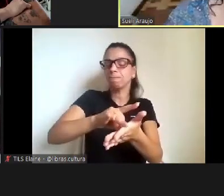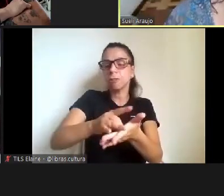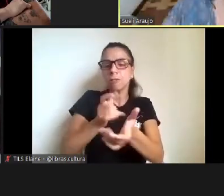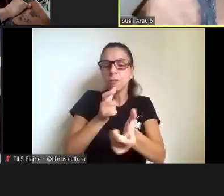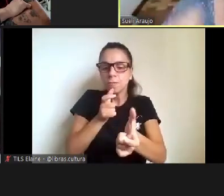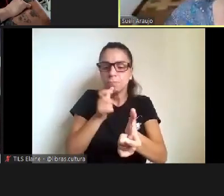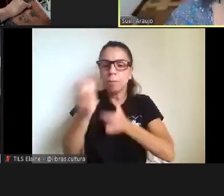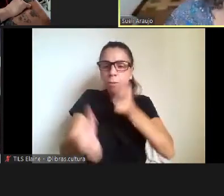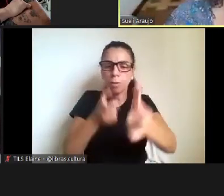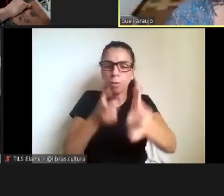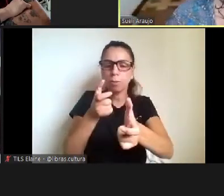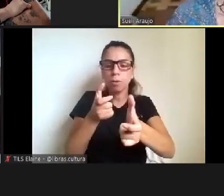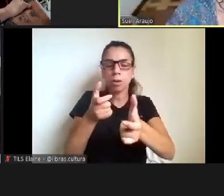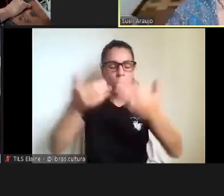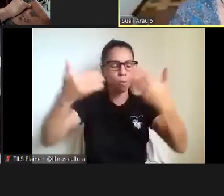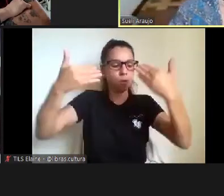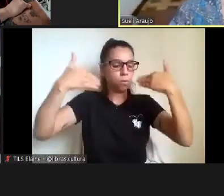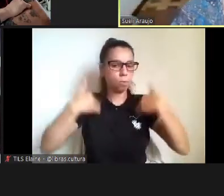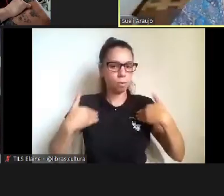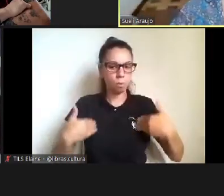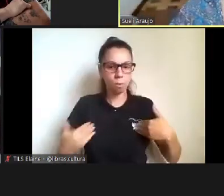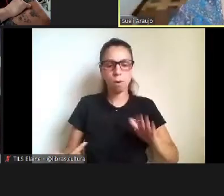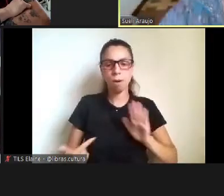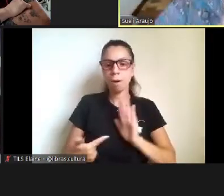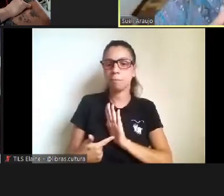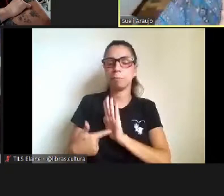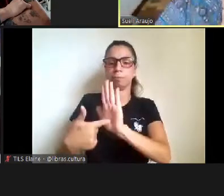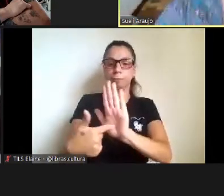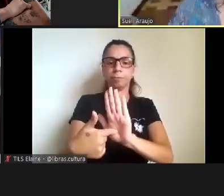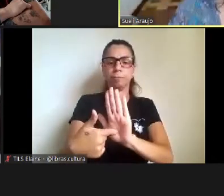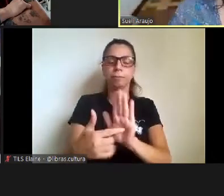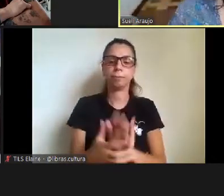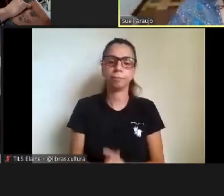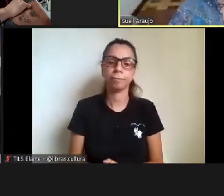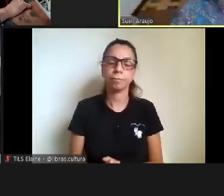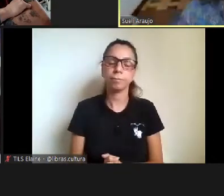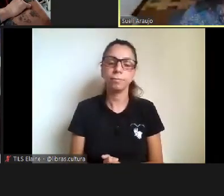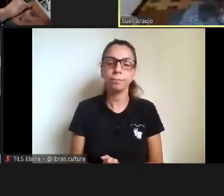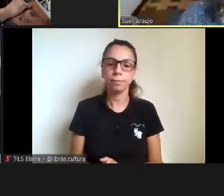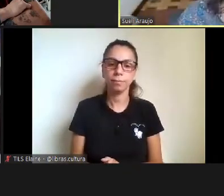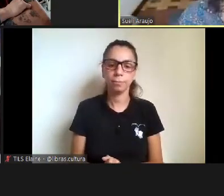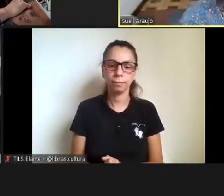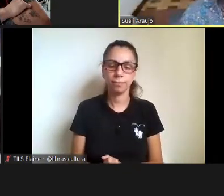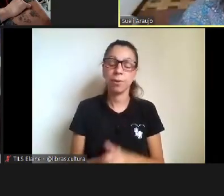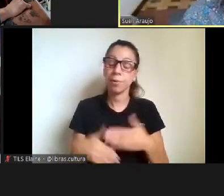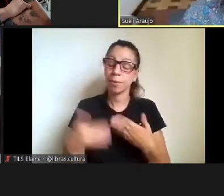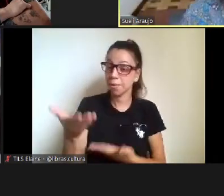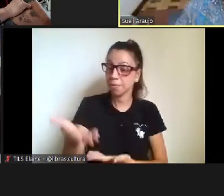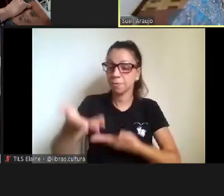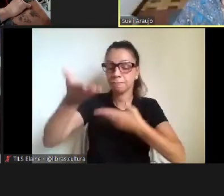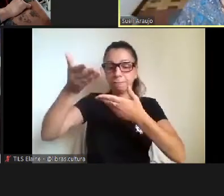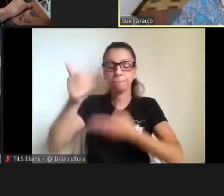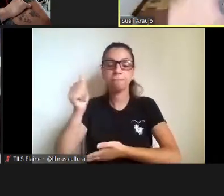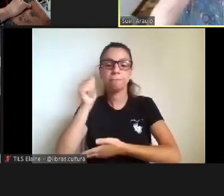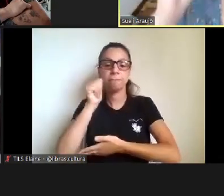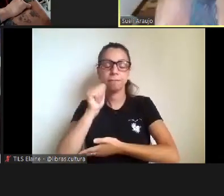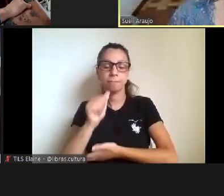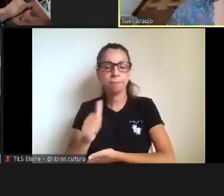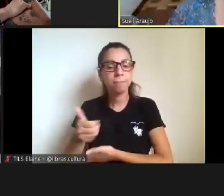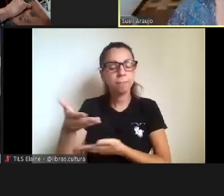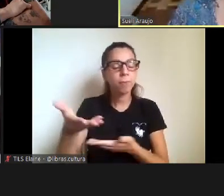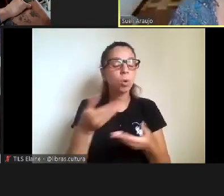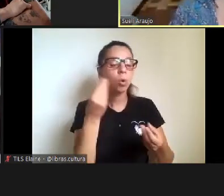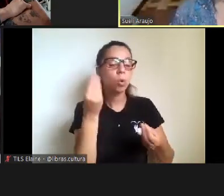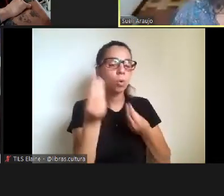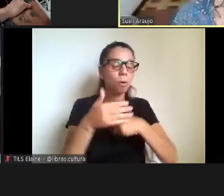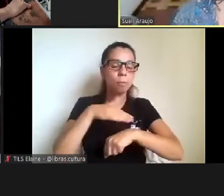palavras, que é corpo, acrescento eu. Eu convidaria a todas a conversarmos sobre os